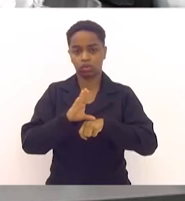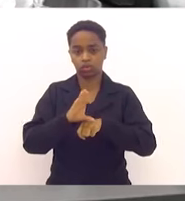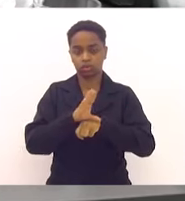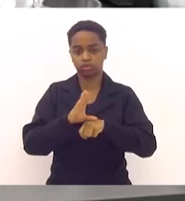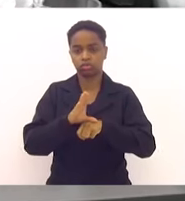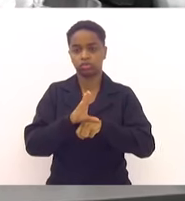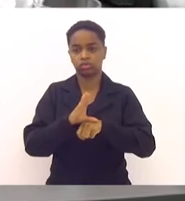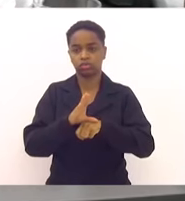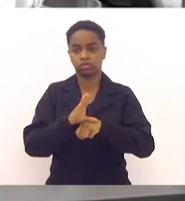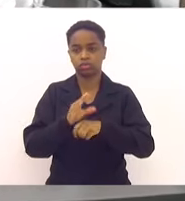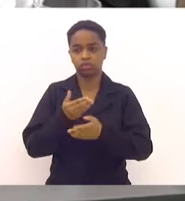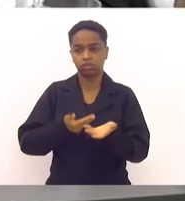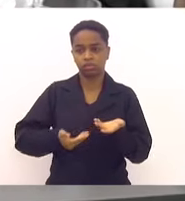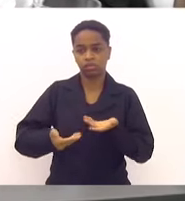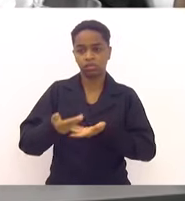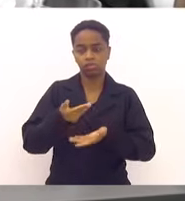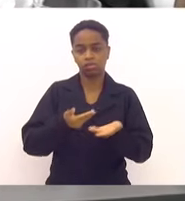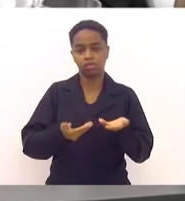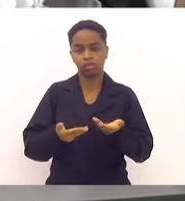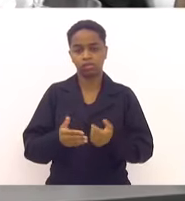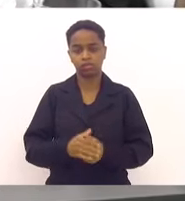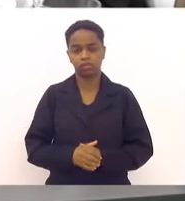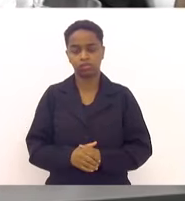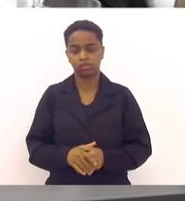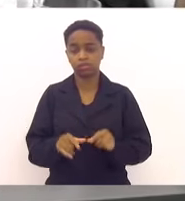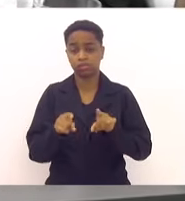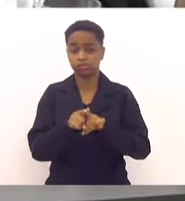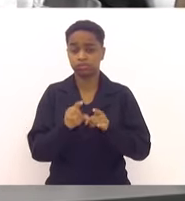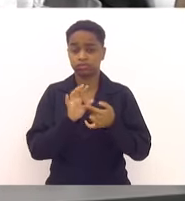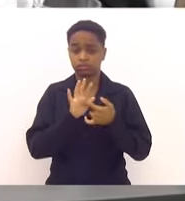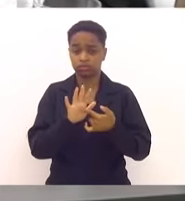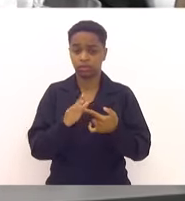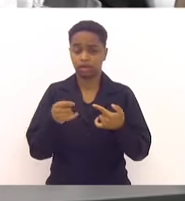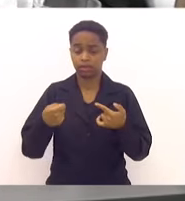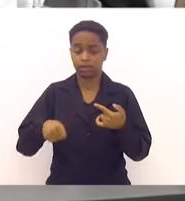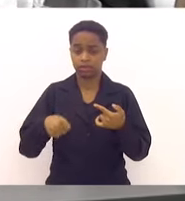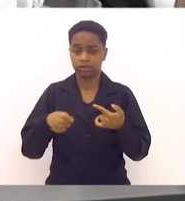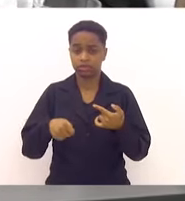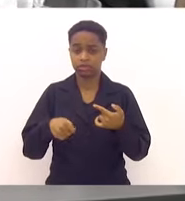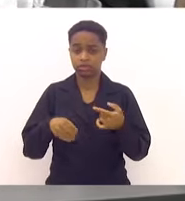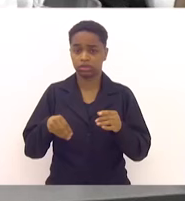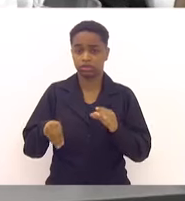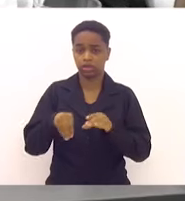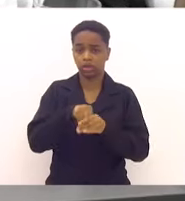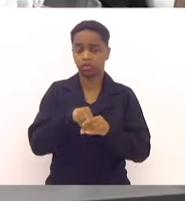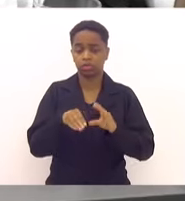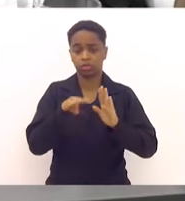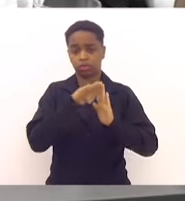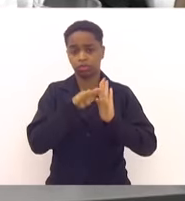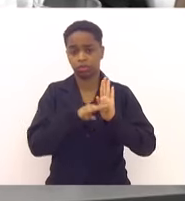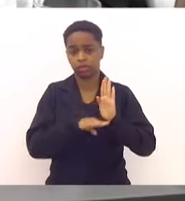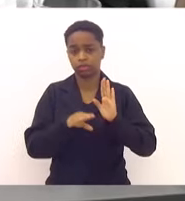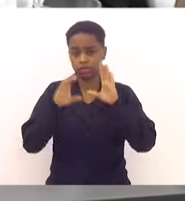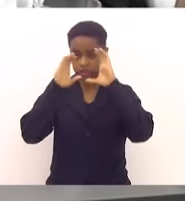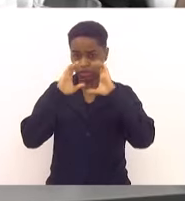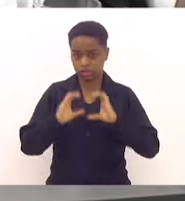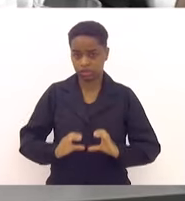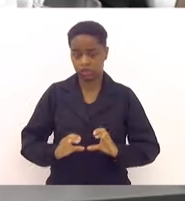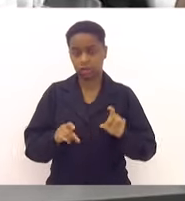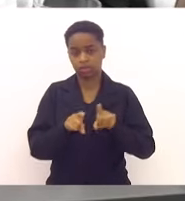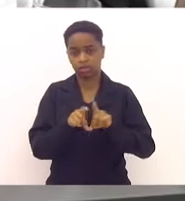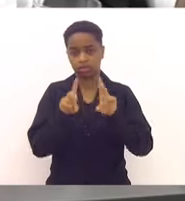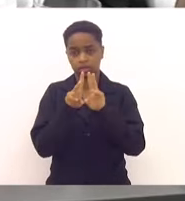a sua ação harmônica, tal, tal, tal. E diz que isso deve ser, está nos programas, tal, tal, tal, de cidadania, a questão